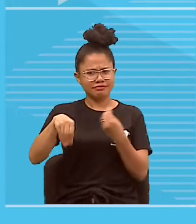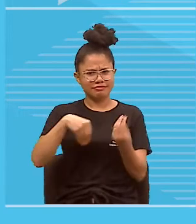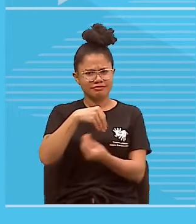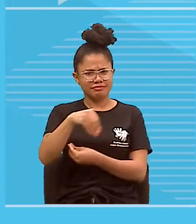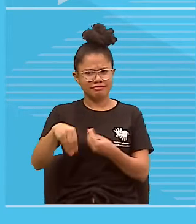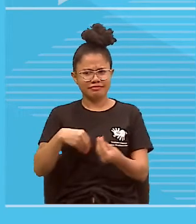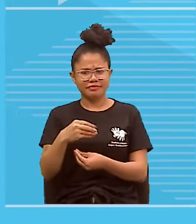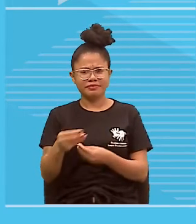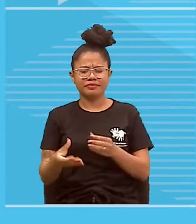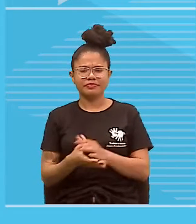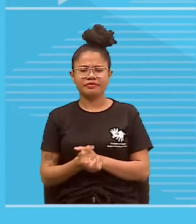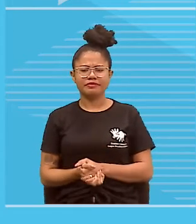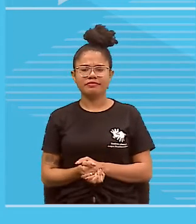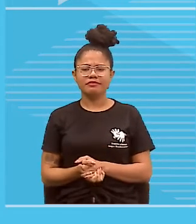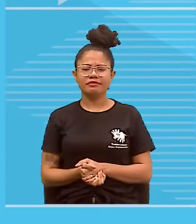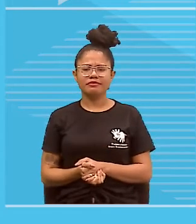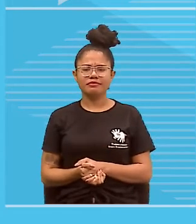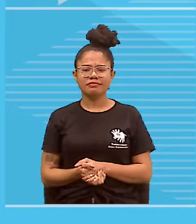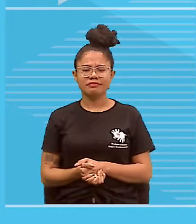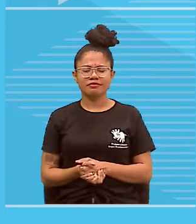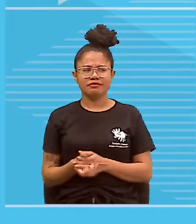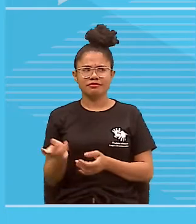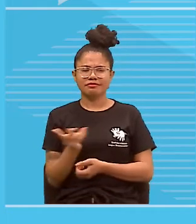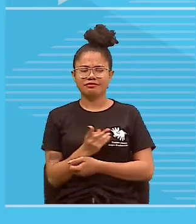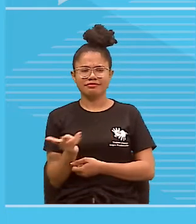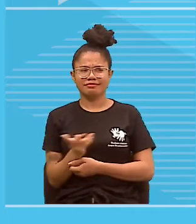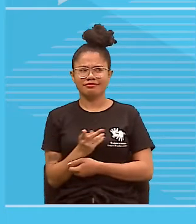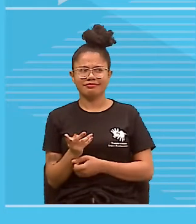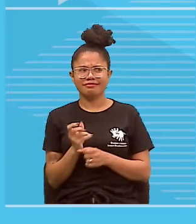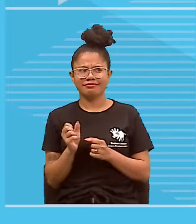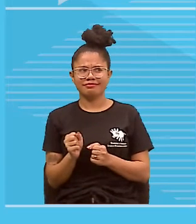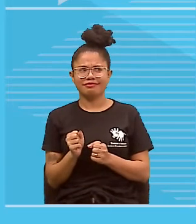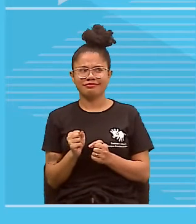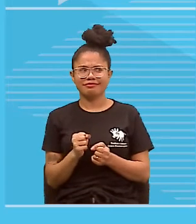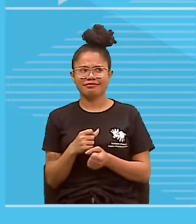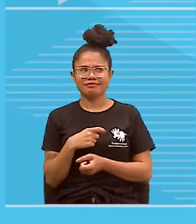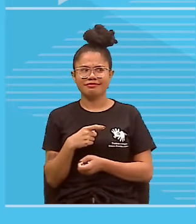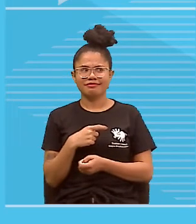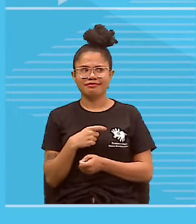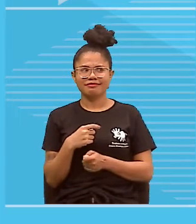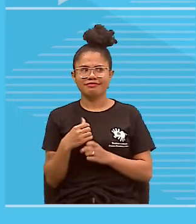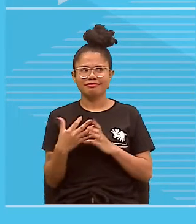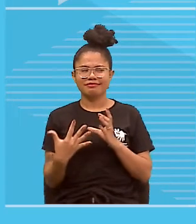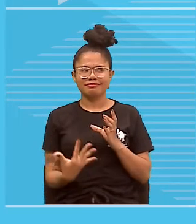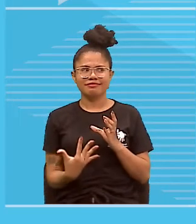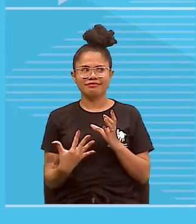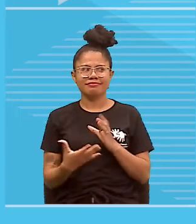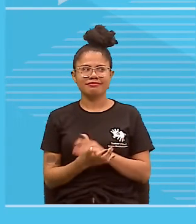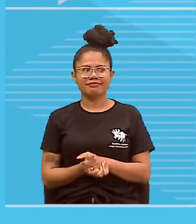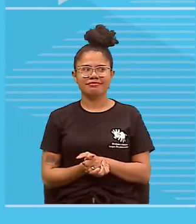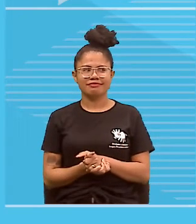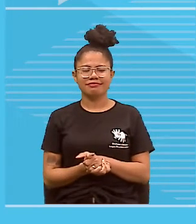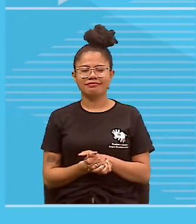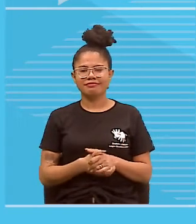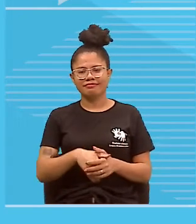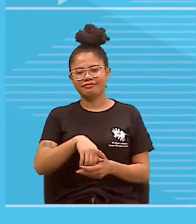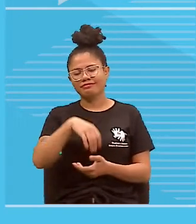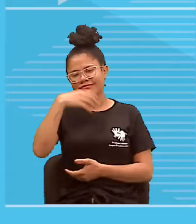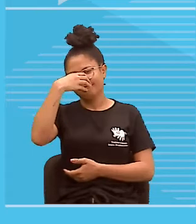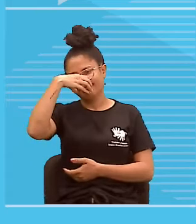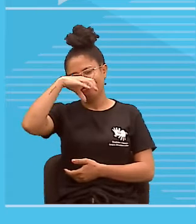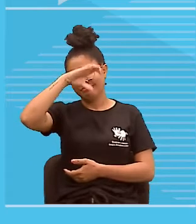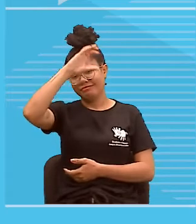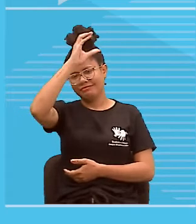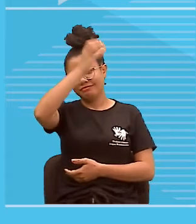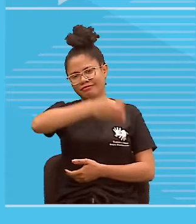misturar o material genético dos dois vai fazer com que ele tenha características né Lógico do elefante vai ter